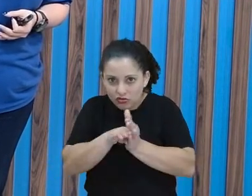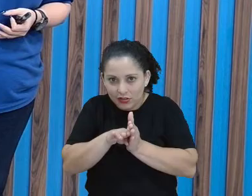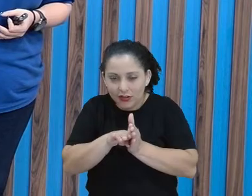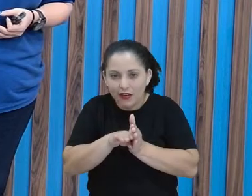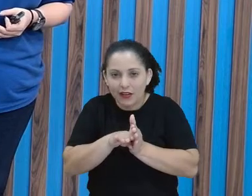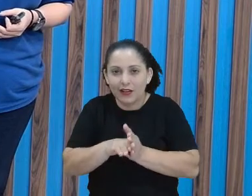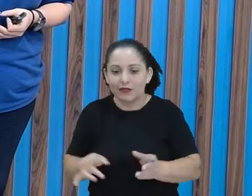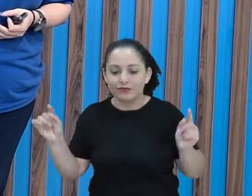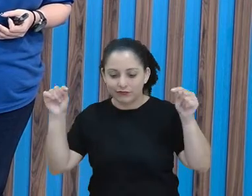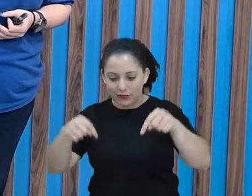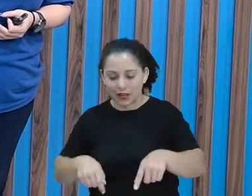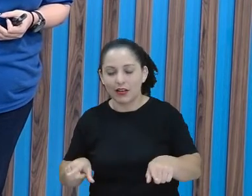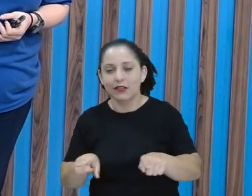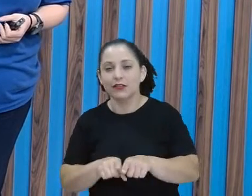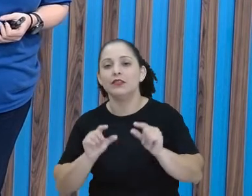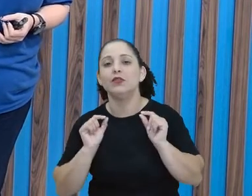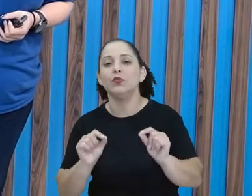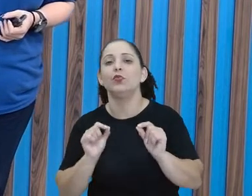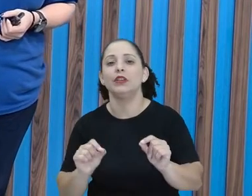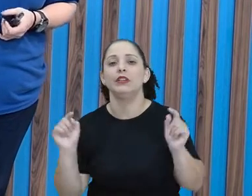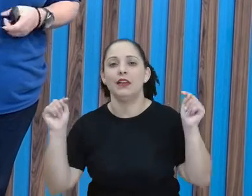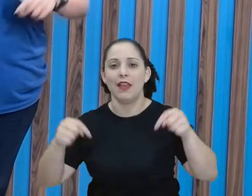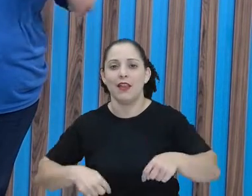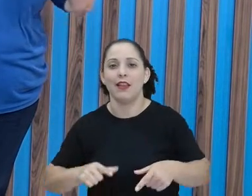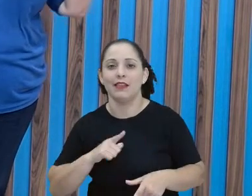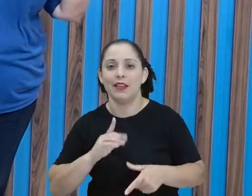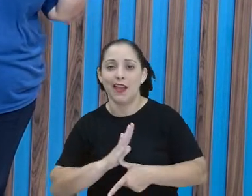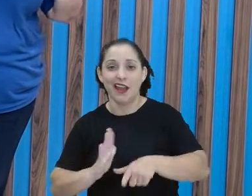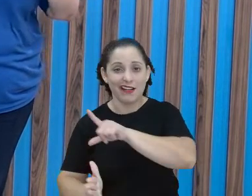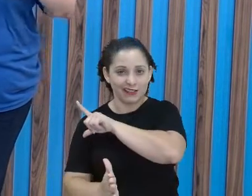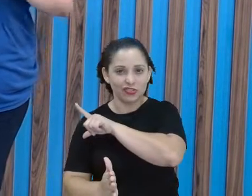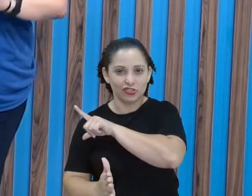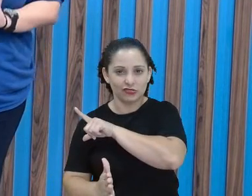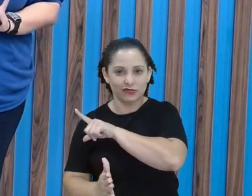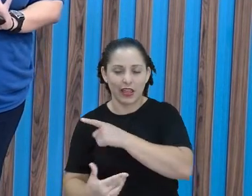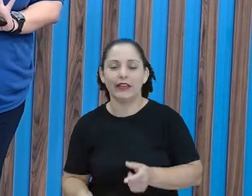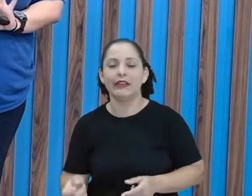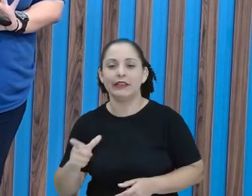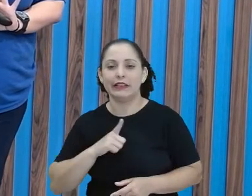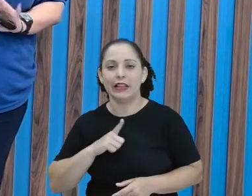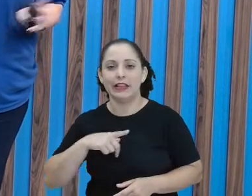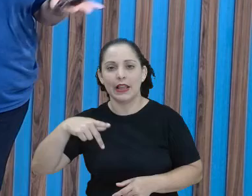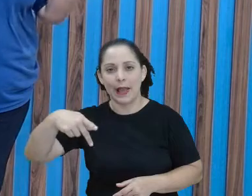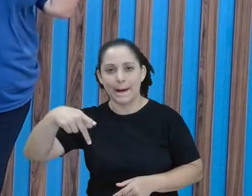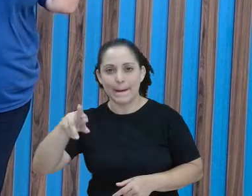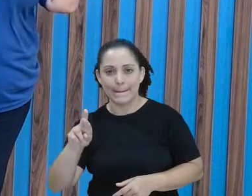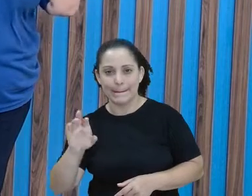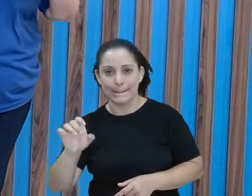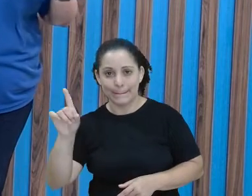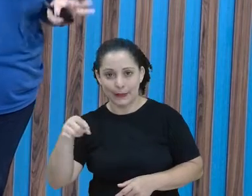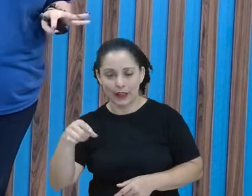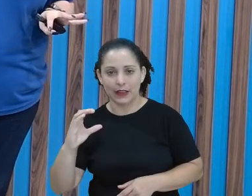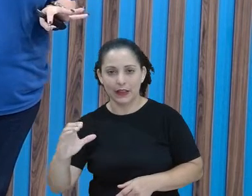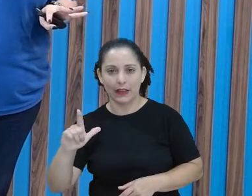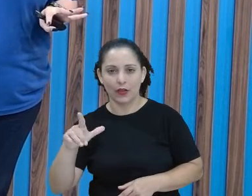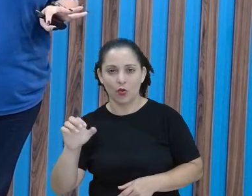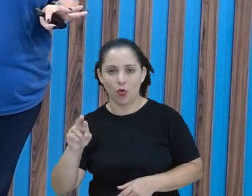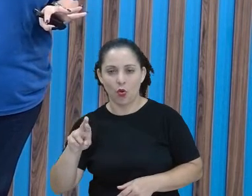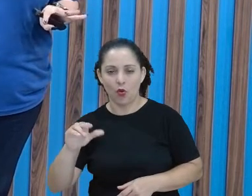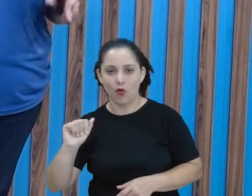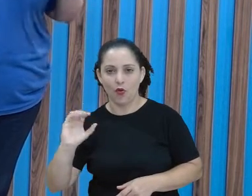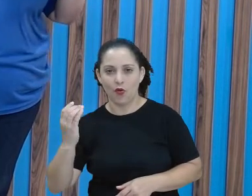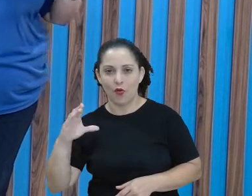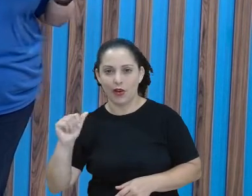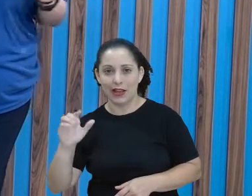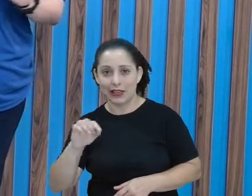também tem uma fase lá de pré-cloração, antes de acontecer a floculação, inclusive. Então, já bota um pouquinho de cloro